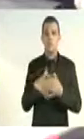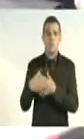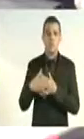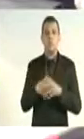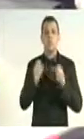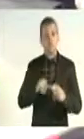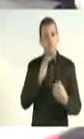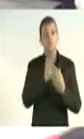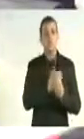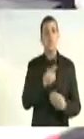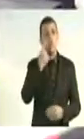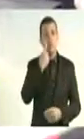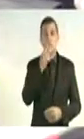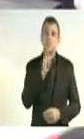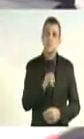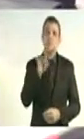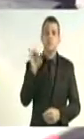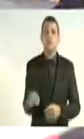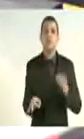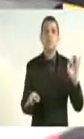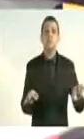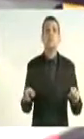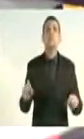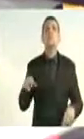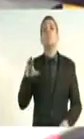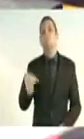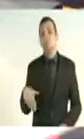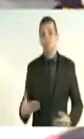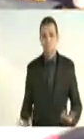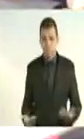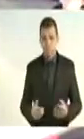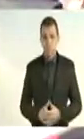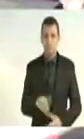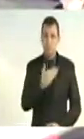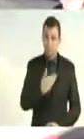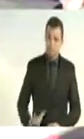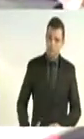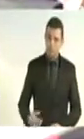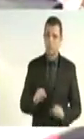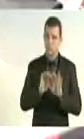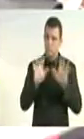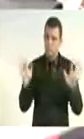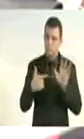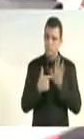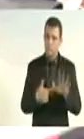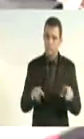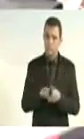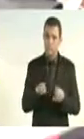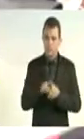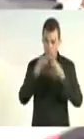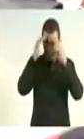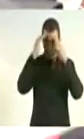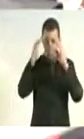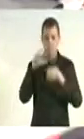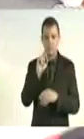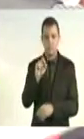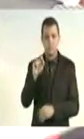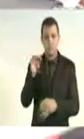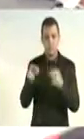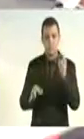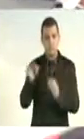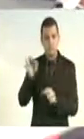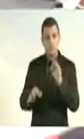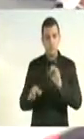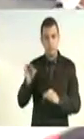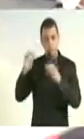dúvida. Se tira a dúvida. O governo é totalmente... tem transparência e obedece, sim, à determinação da Justiça. Então, quer